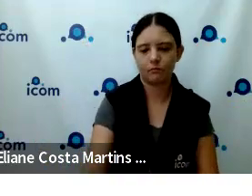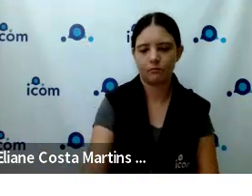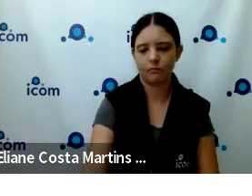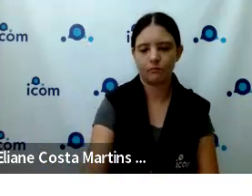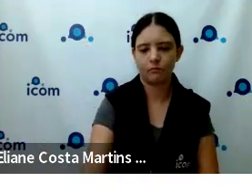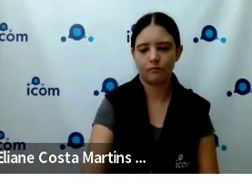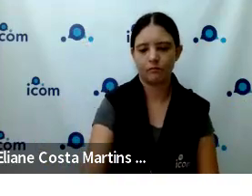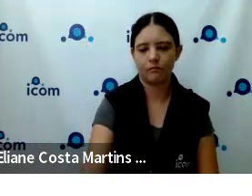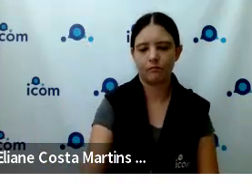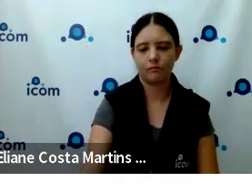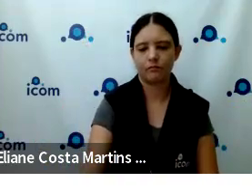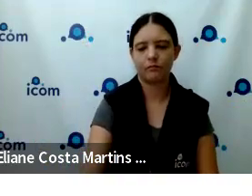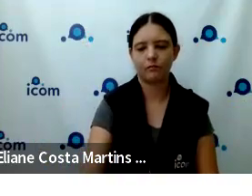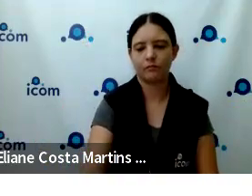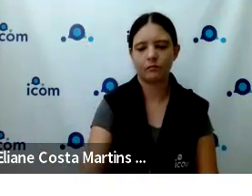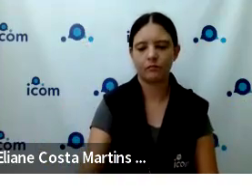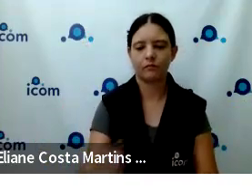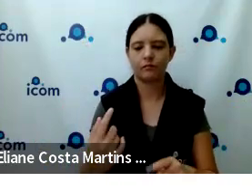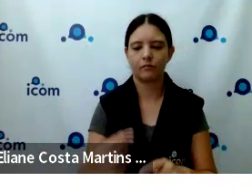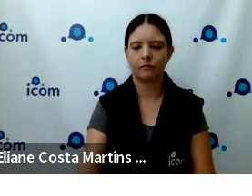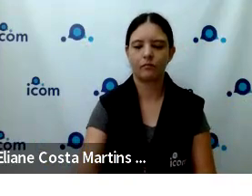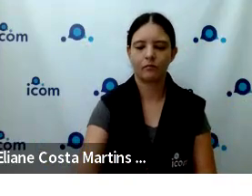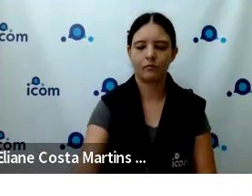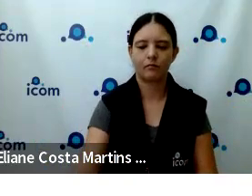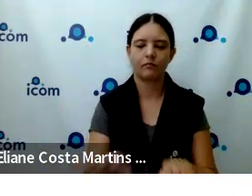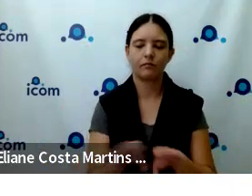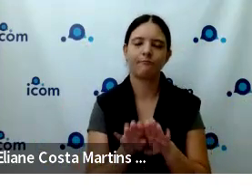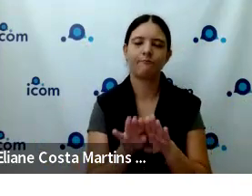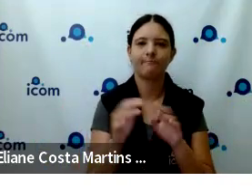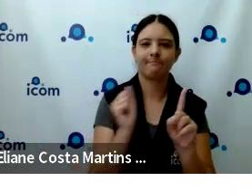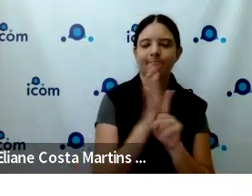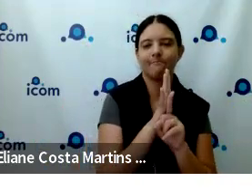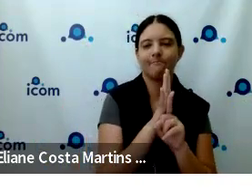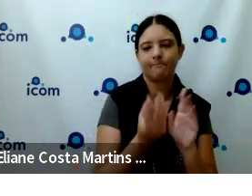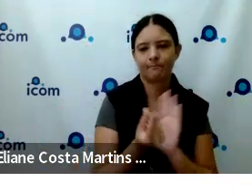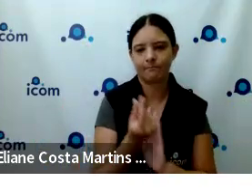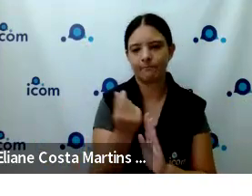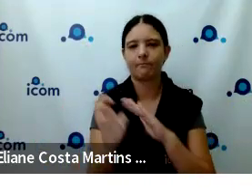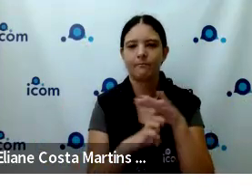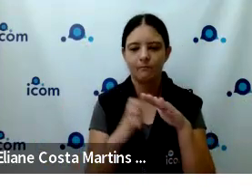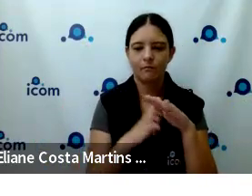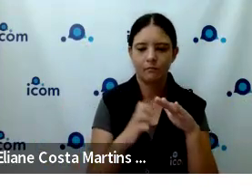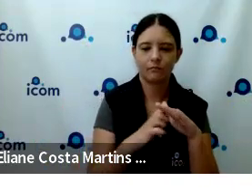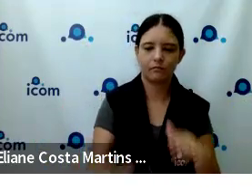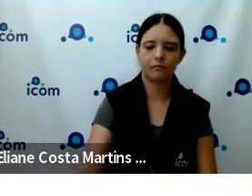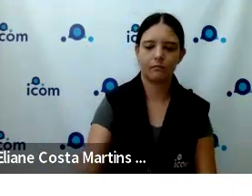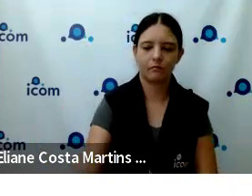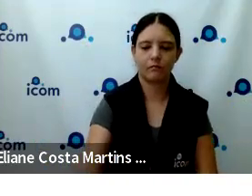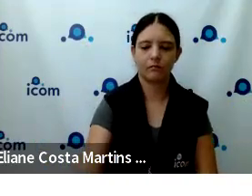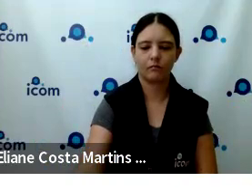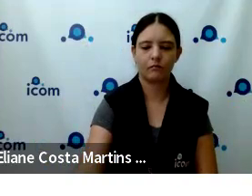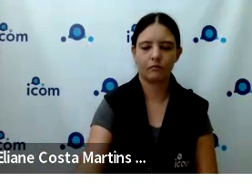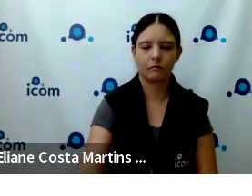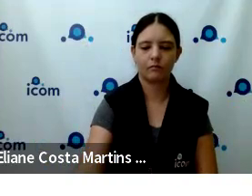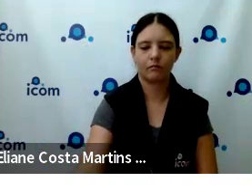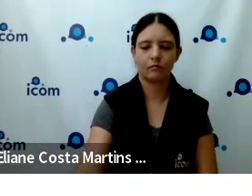um ato de lançamento, é um ato jurídico com impacto financeiro para a empresa, que vai repercutir por anos durante o